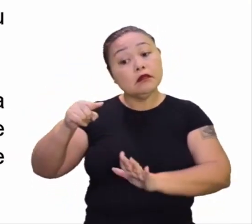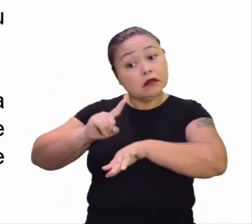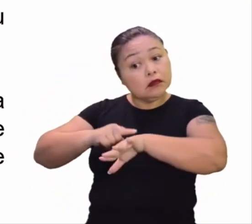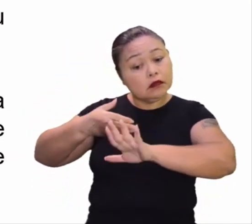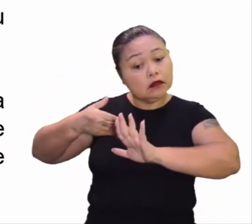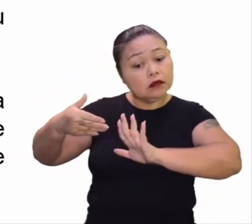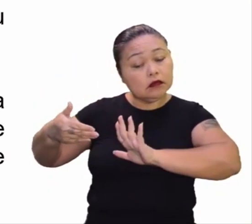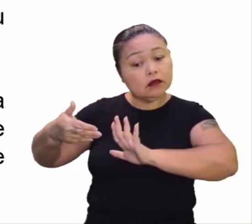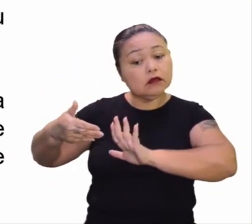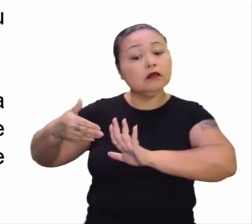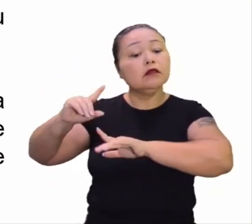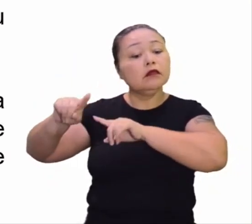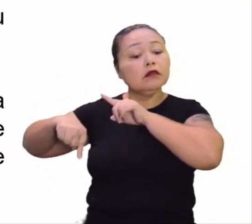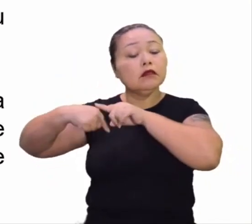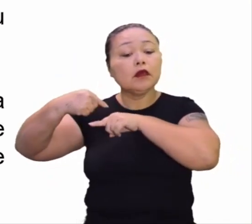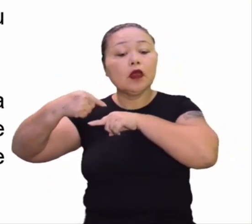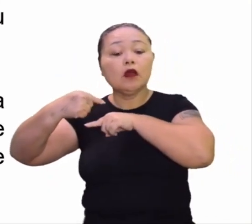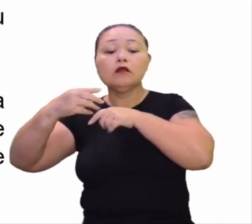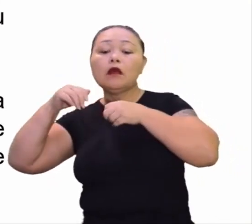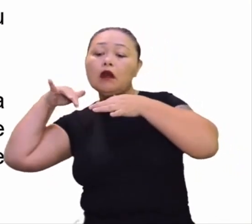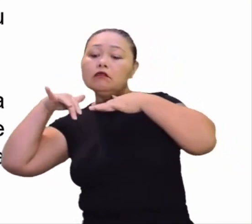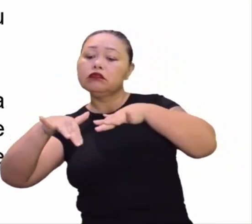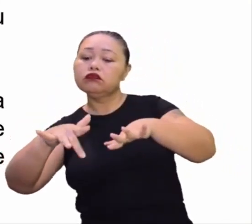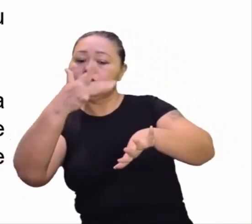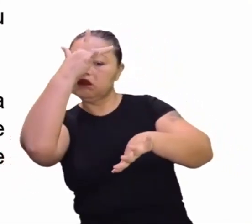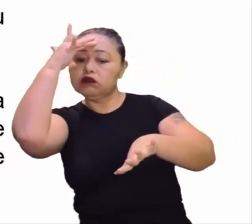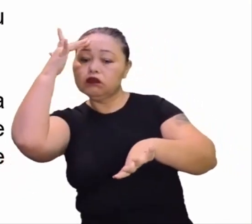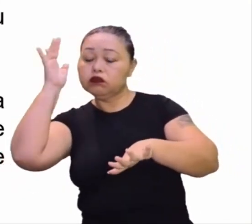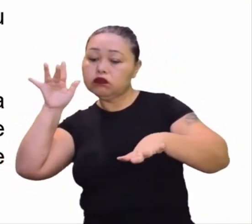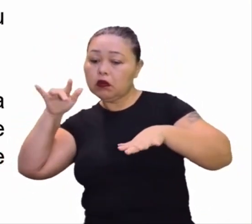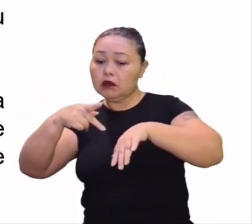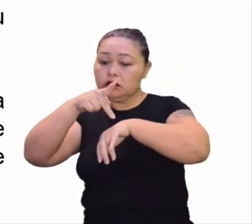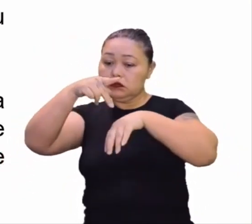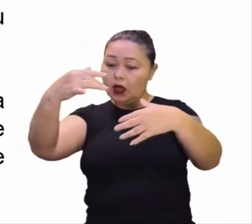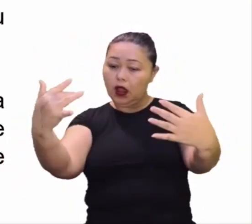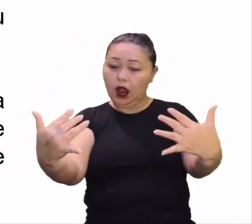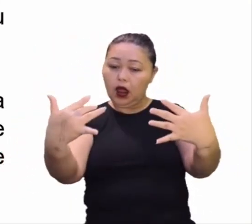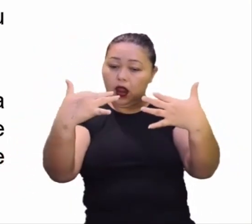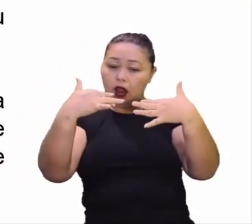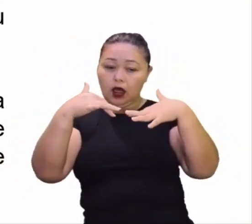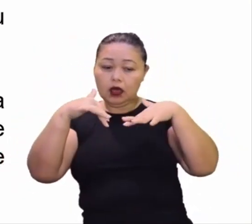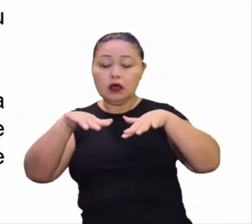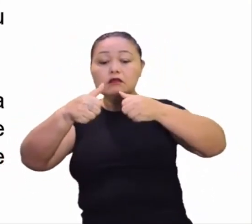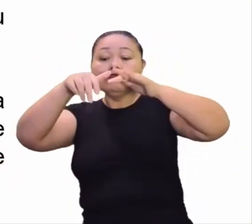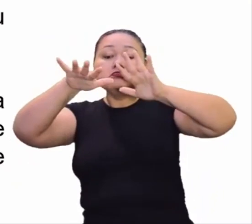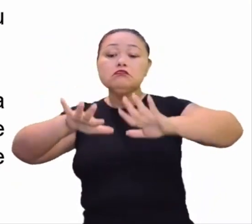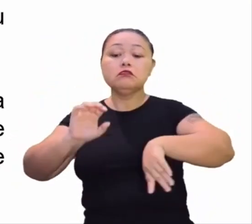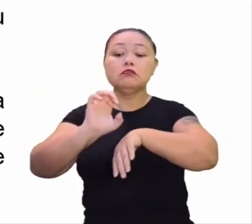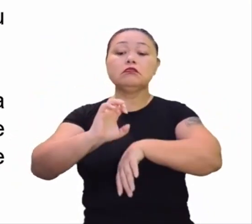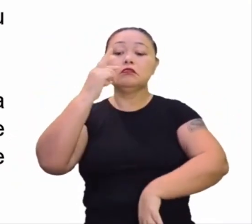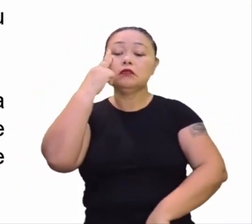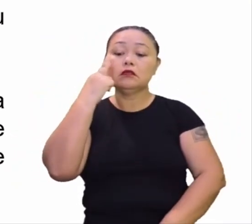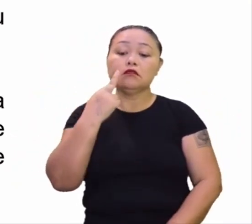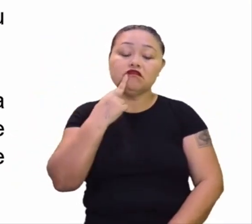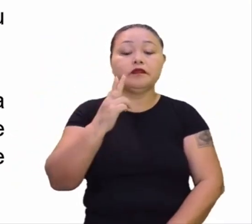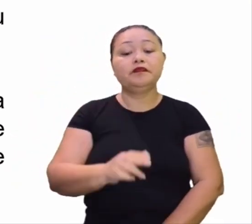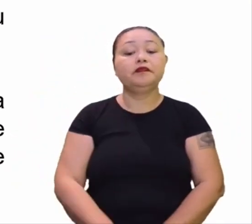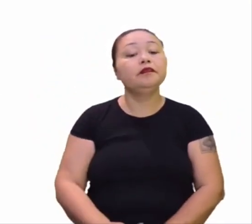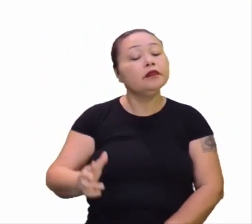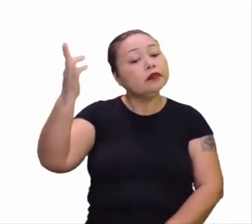naquele momento que levou a um grande afluxo de imigrantes vindo desses países e que se estabeleceram em